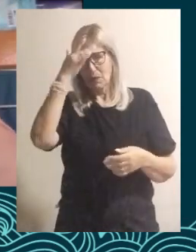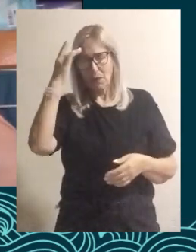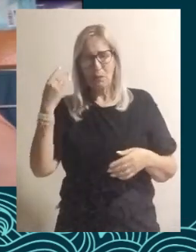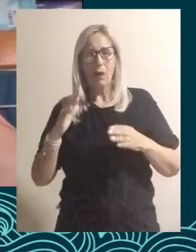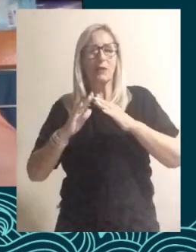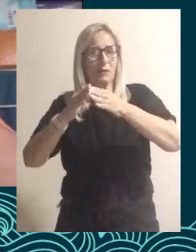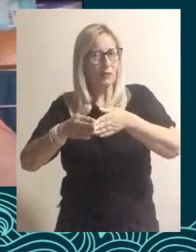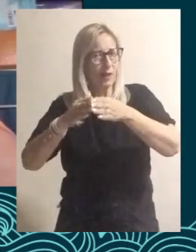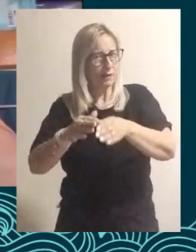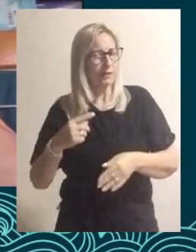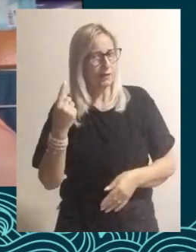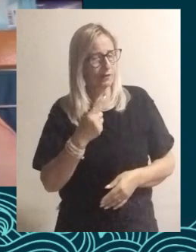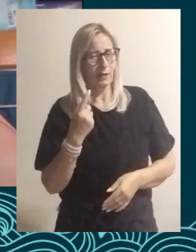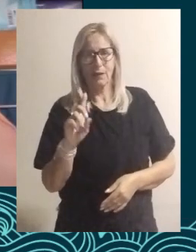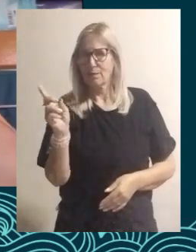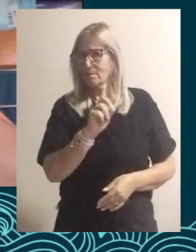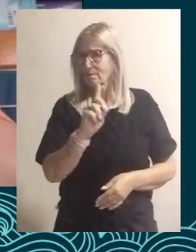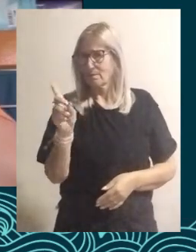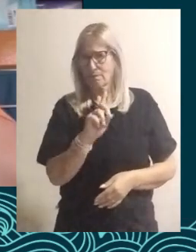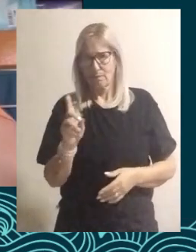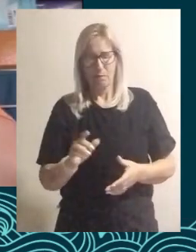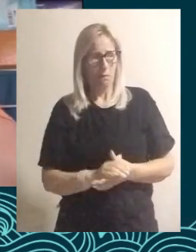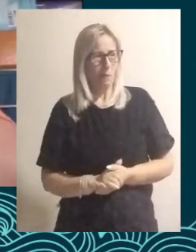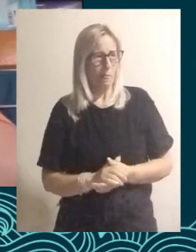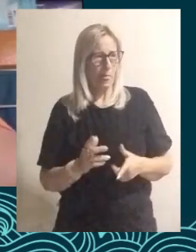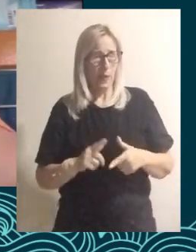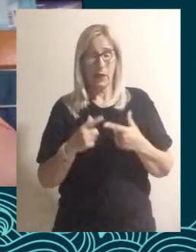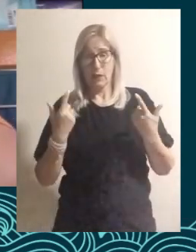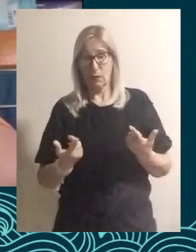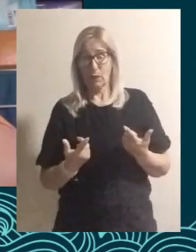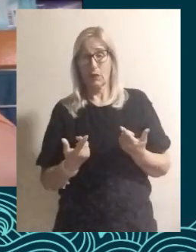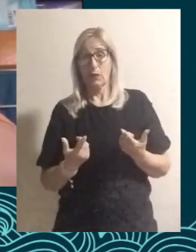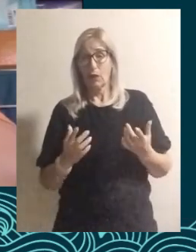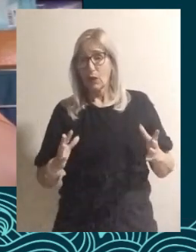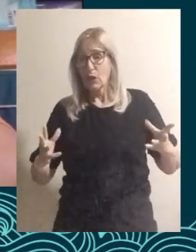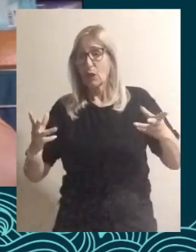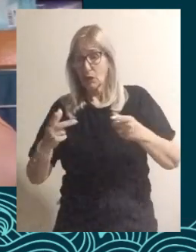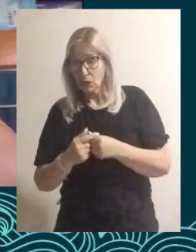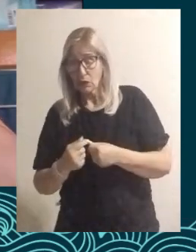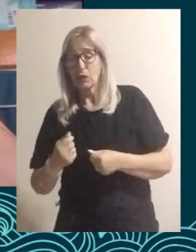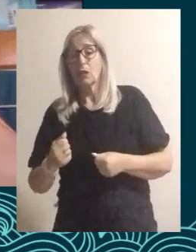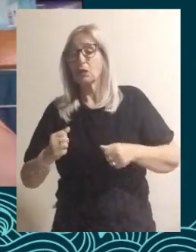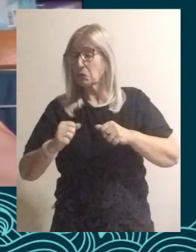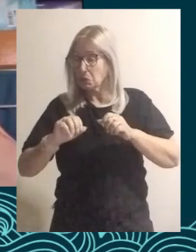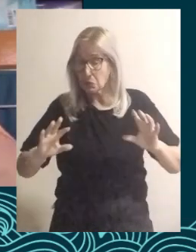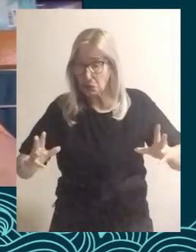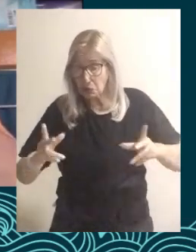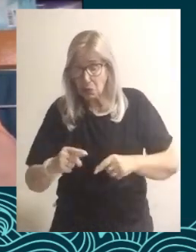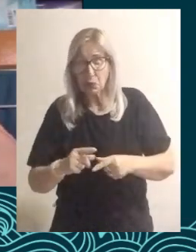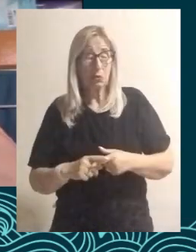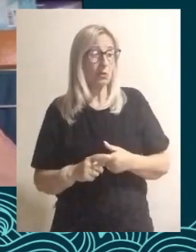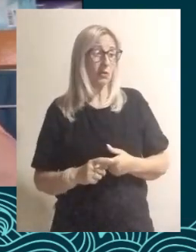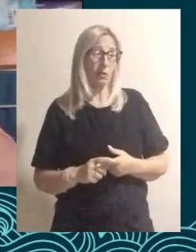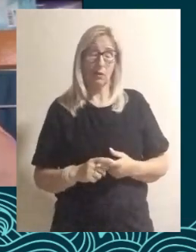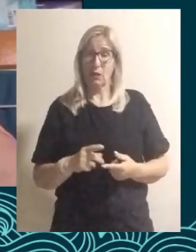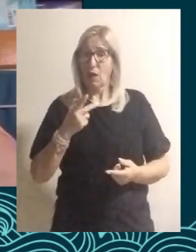qualquer pessoa pode fazer isso. Eu achava que para fazer uma navegação bastava eu ter todas as competências e